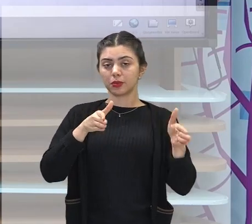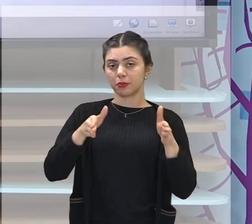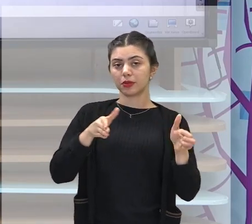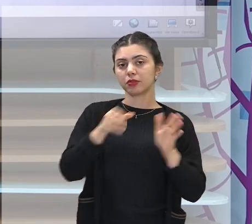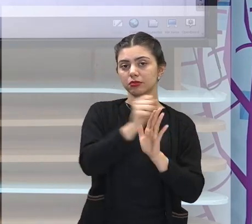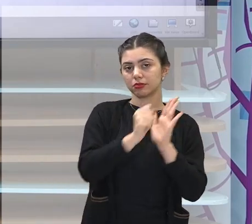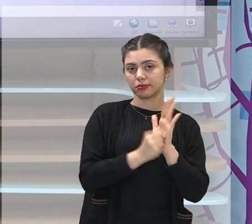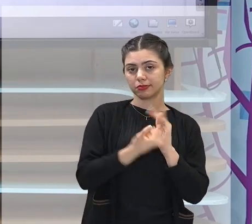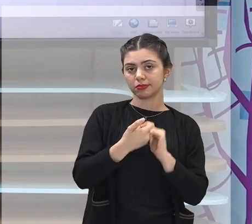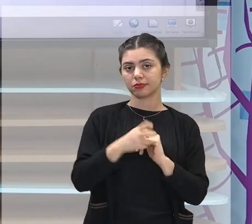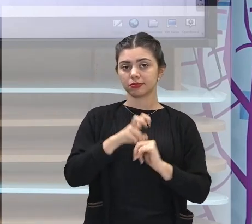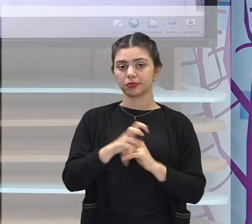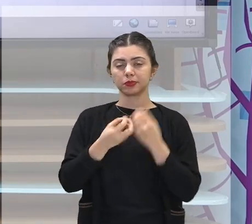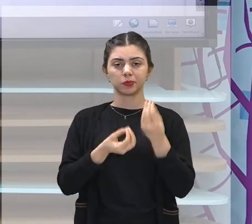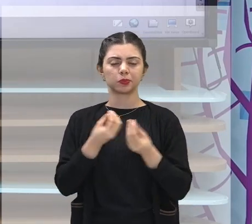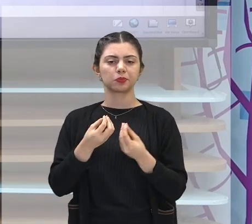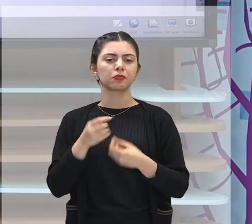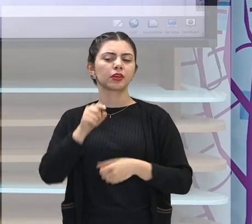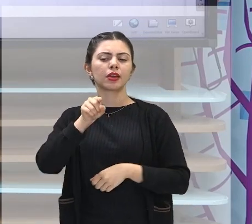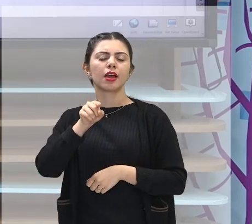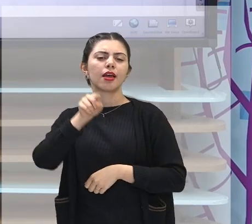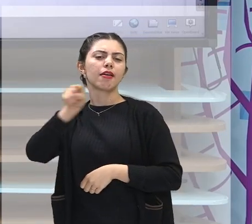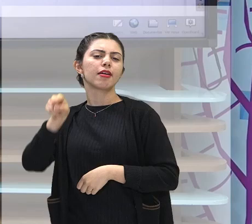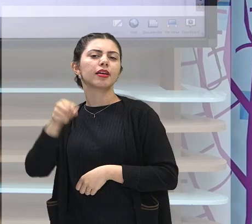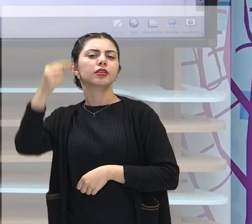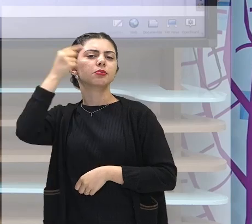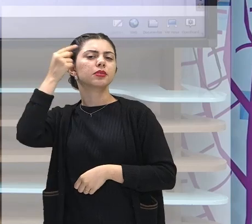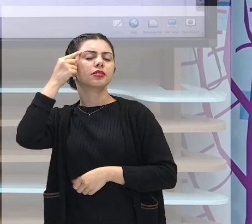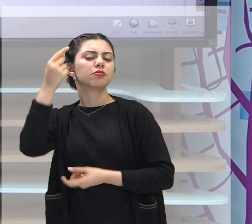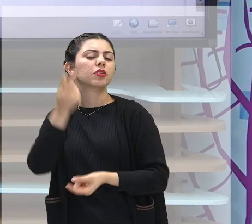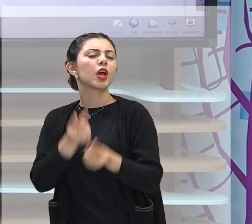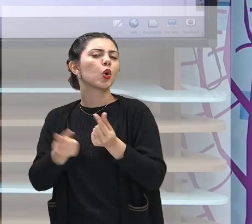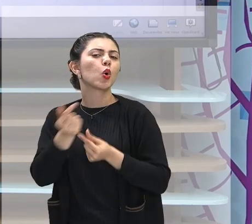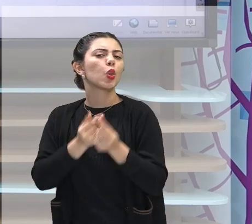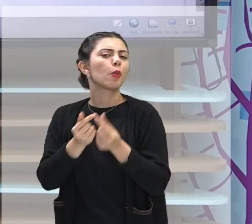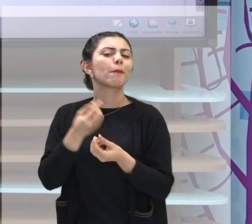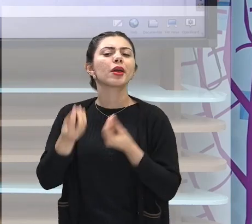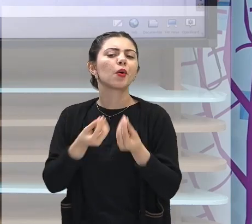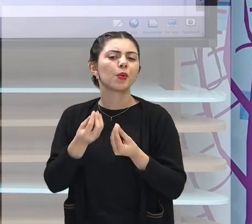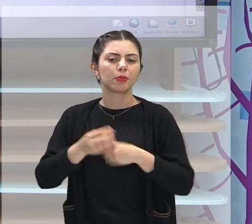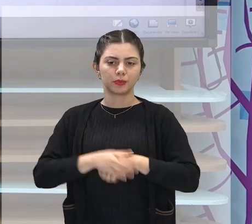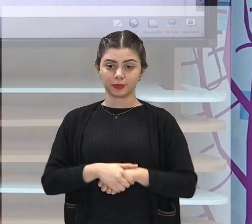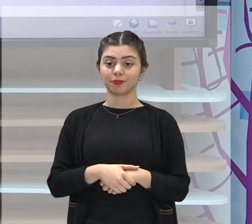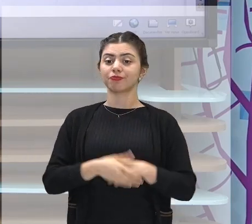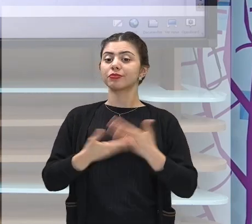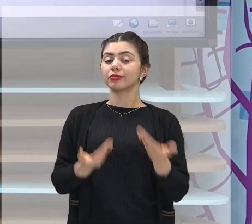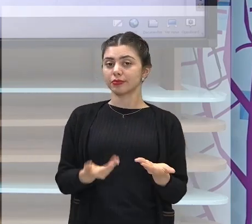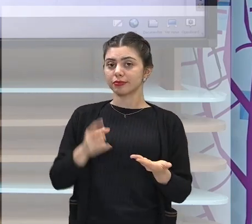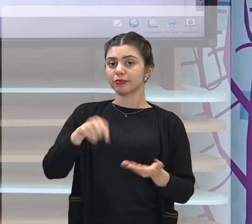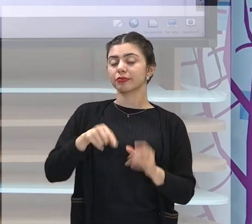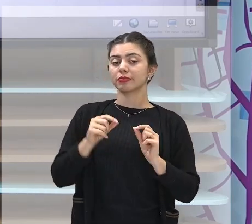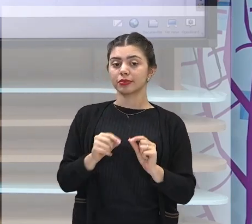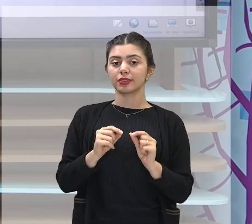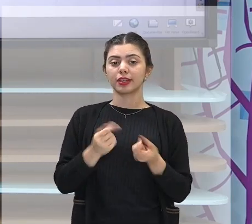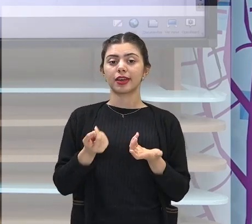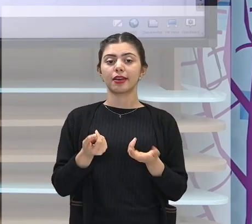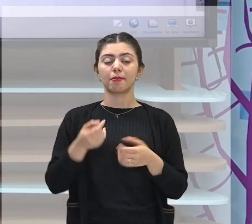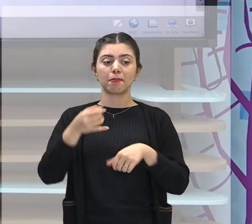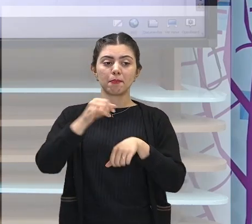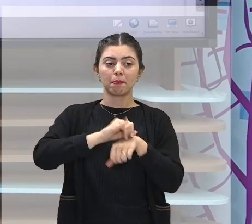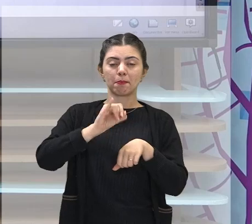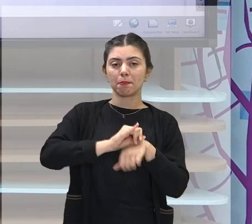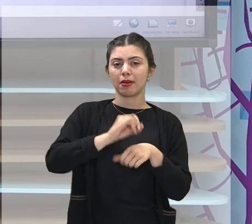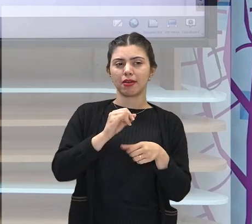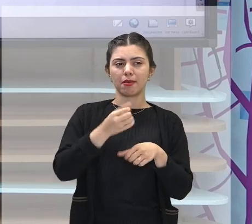XV, qual era o pensamento econômico? O pensamento econômico era a acumulação de metais